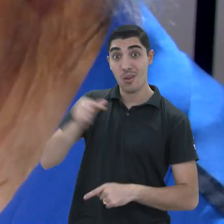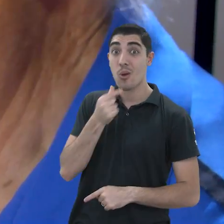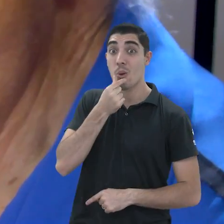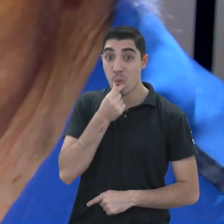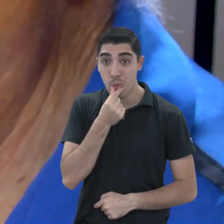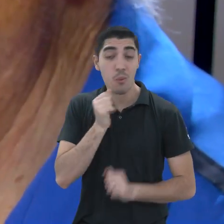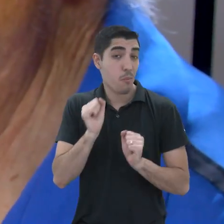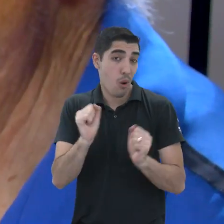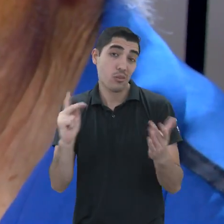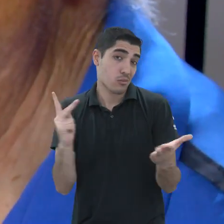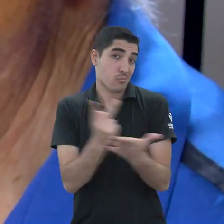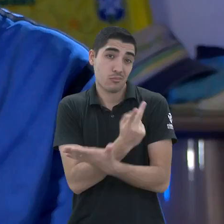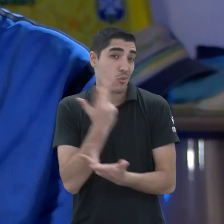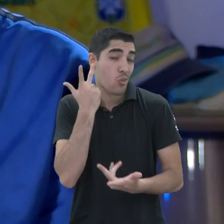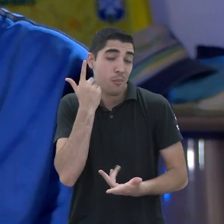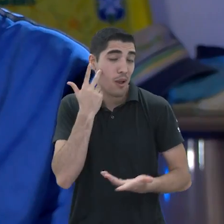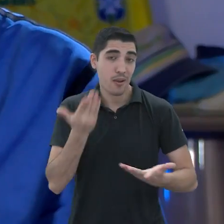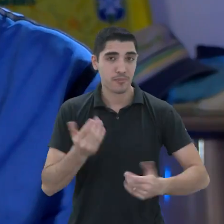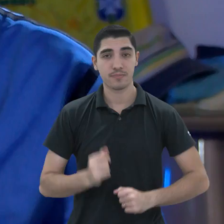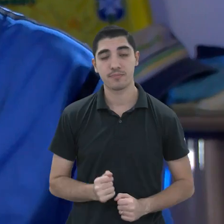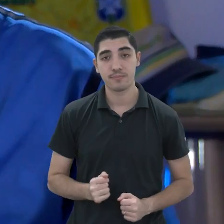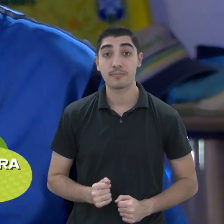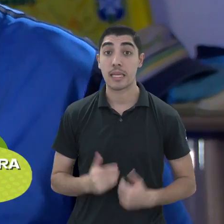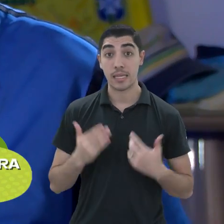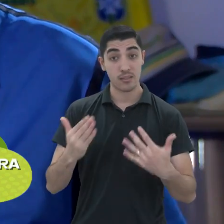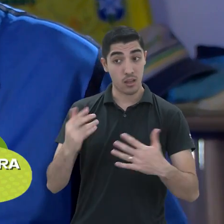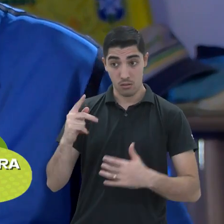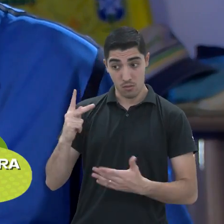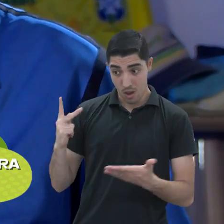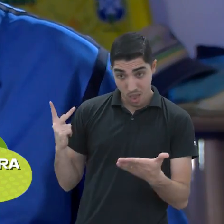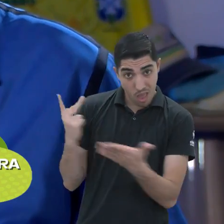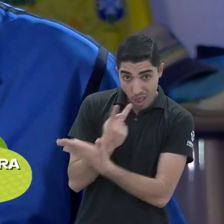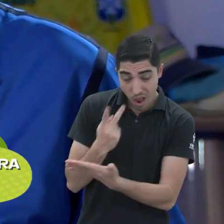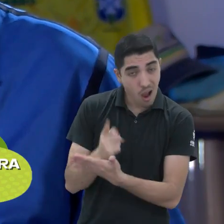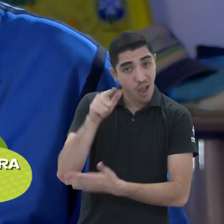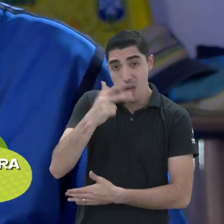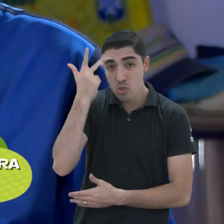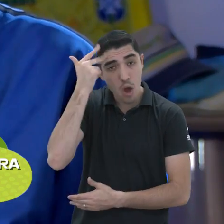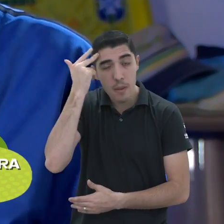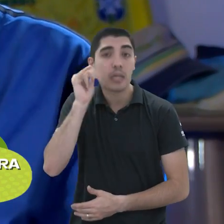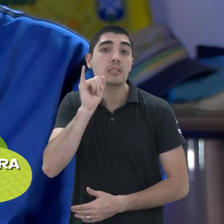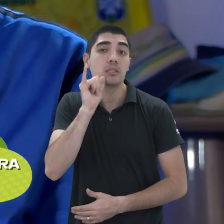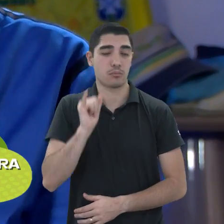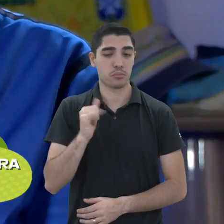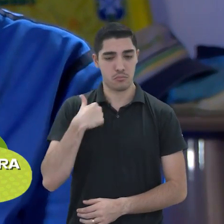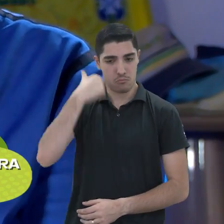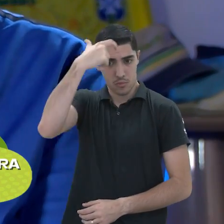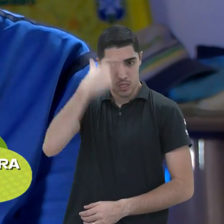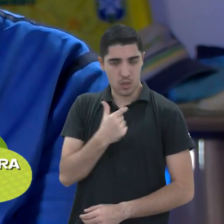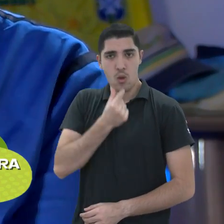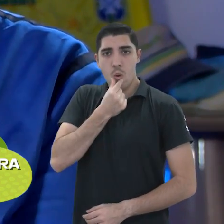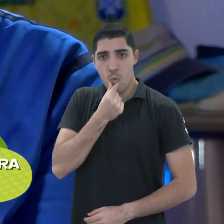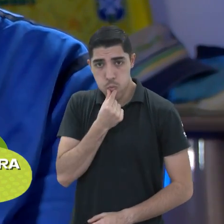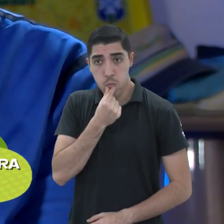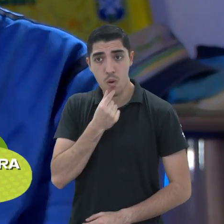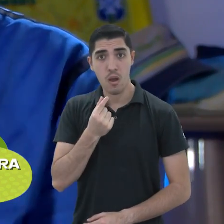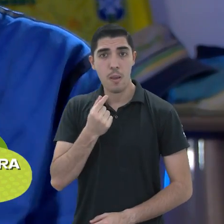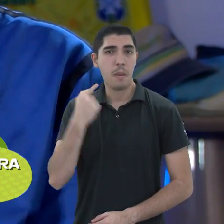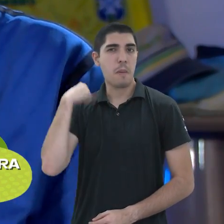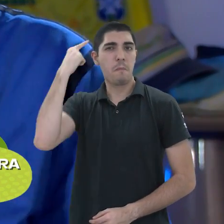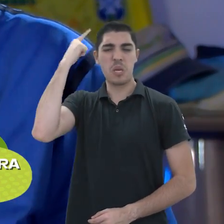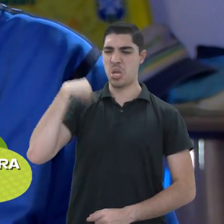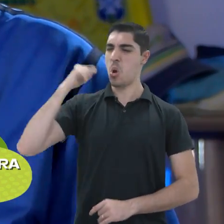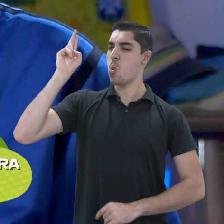Afinal, árbitros também erram. Então nós temos que conviver com o erro. Se o árbitro não entender que